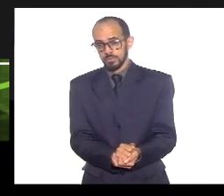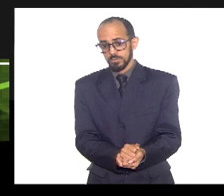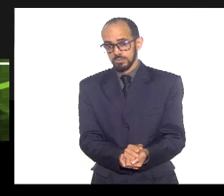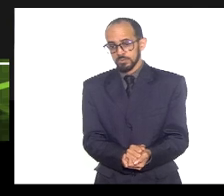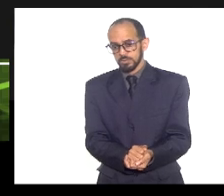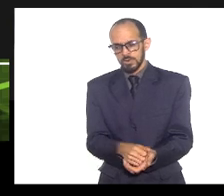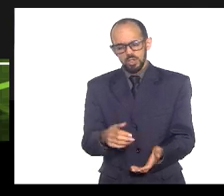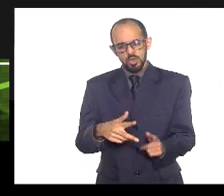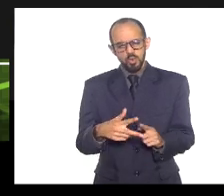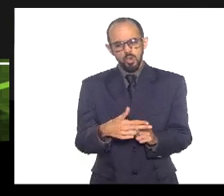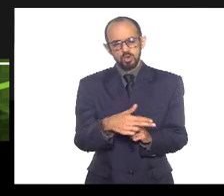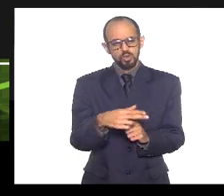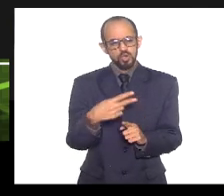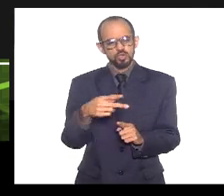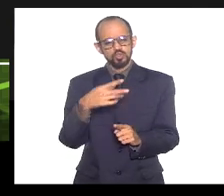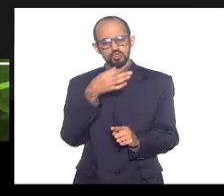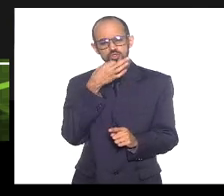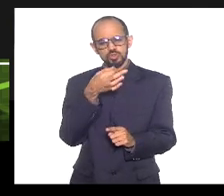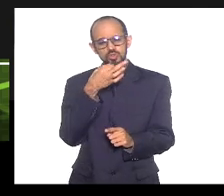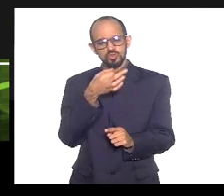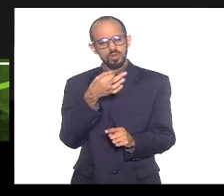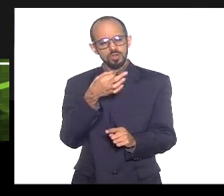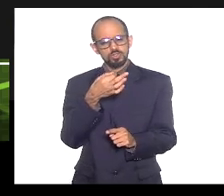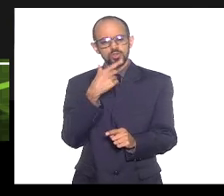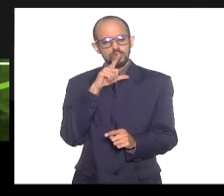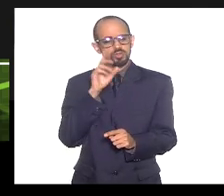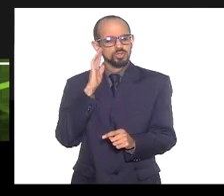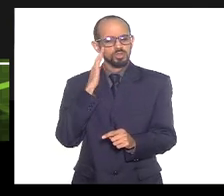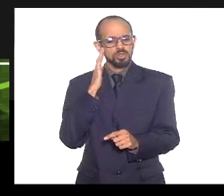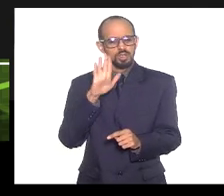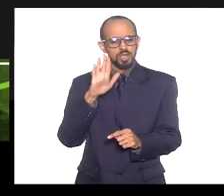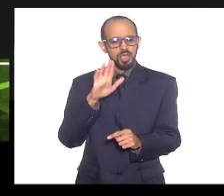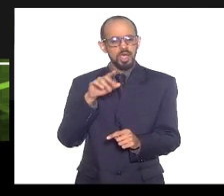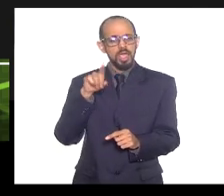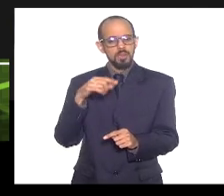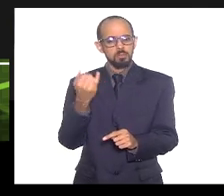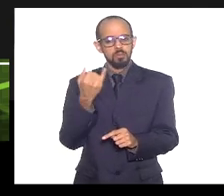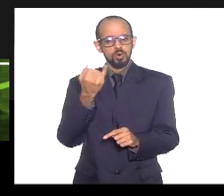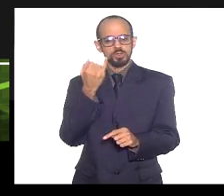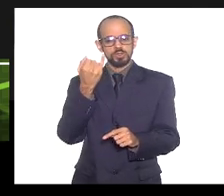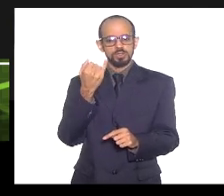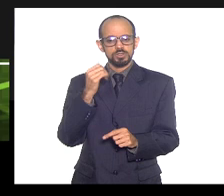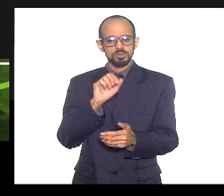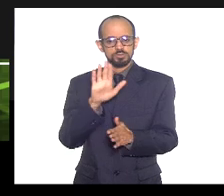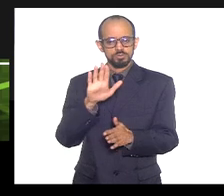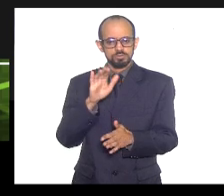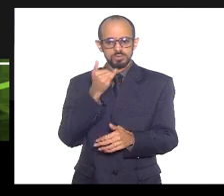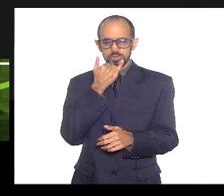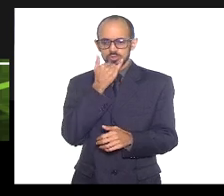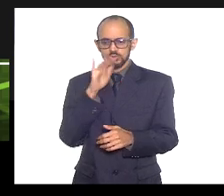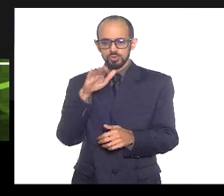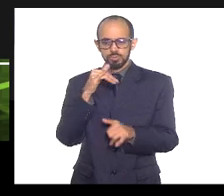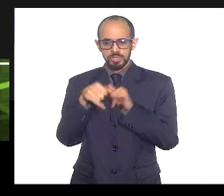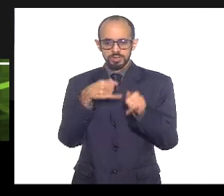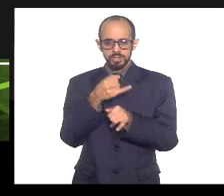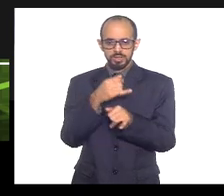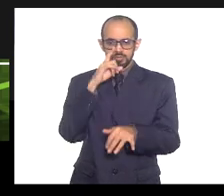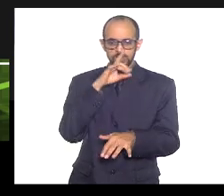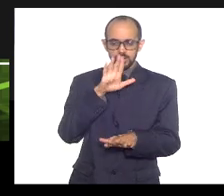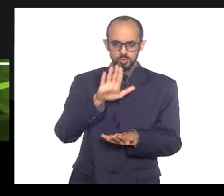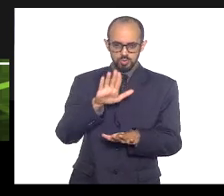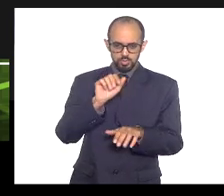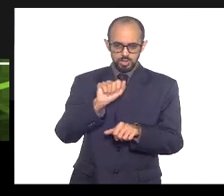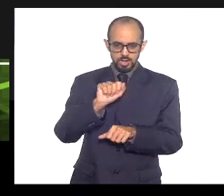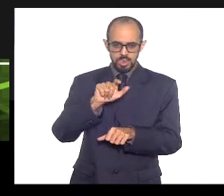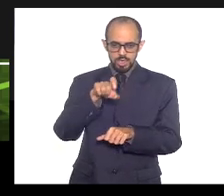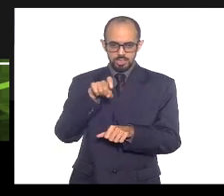Cortou sua voz. Uma transferência, apesar do bem ficar aqui até dos rendimentos, que eu acho que é válido a gente... É que a internet aqui, às vezes... Ô, Alex,